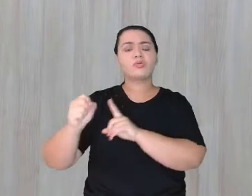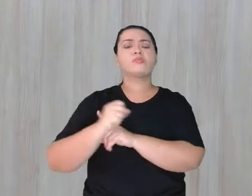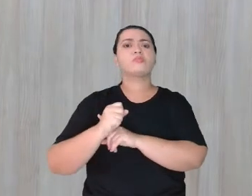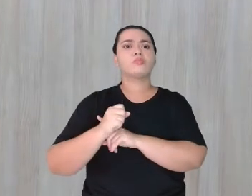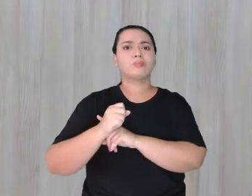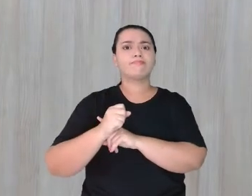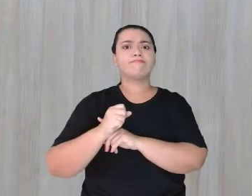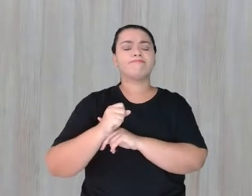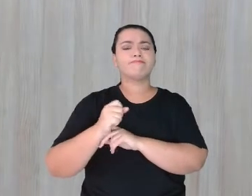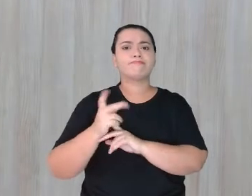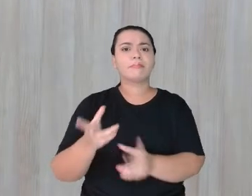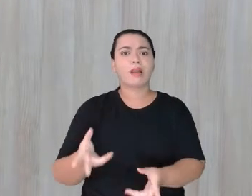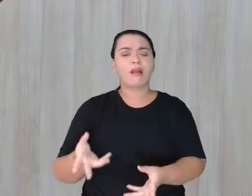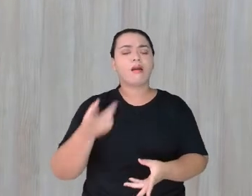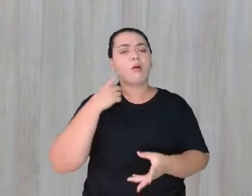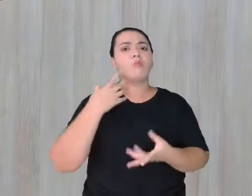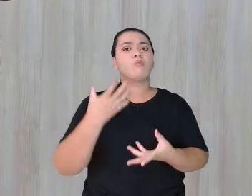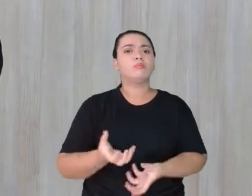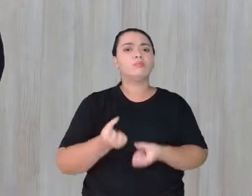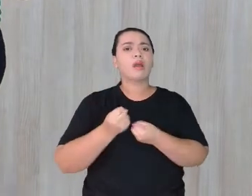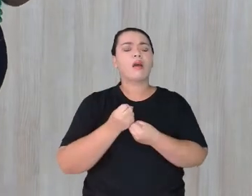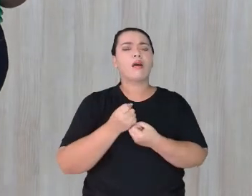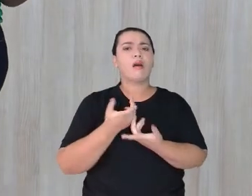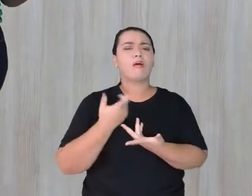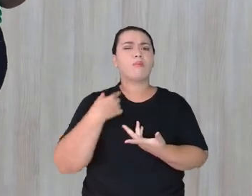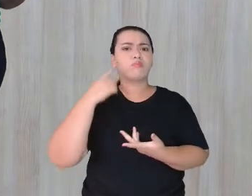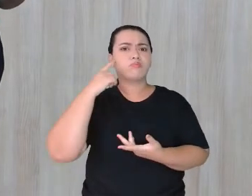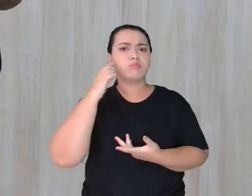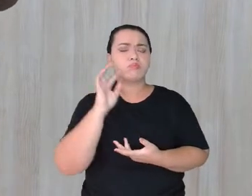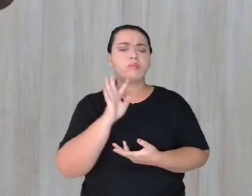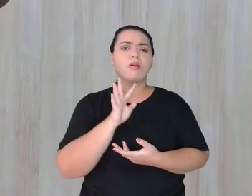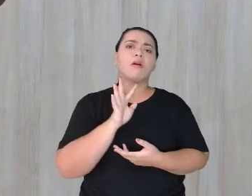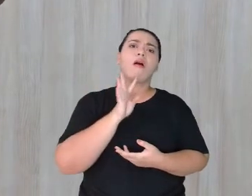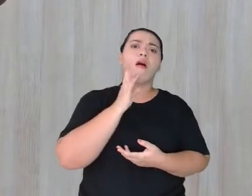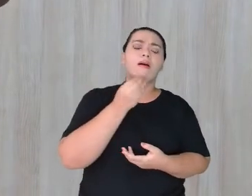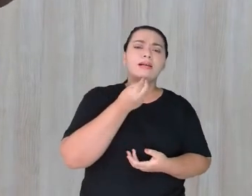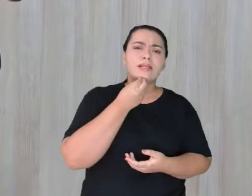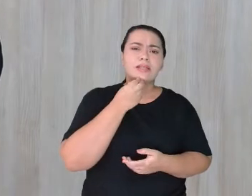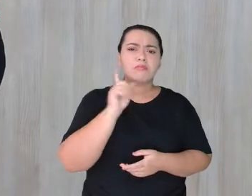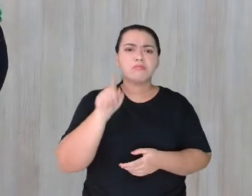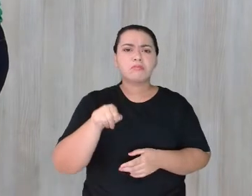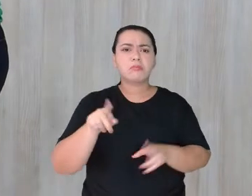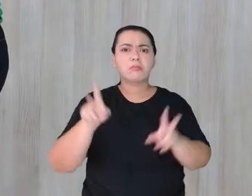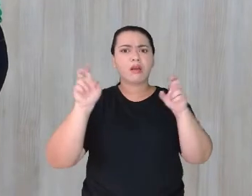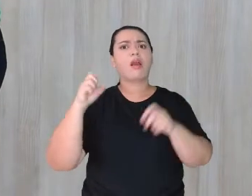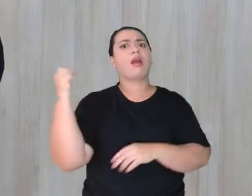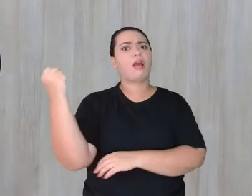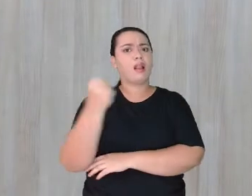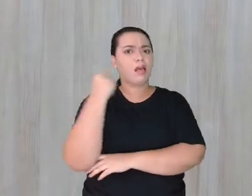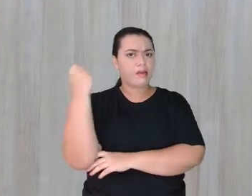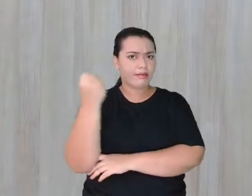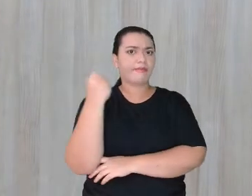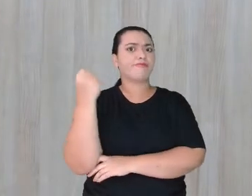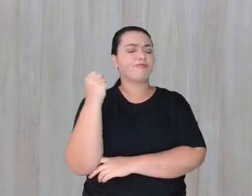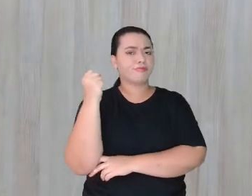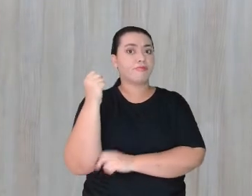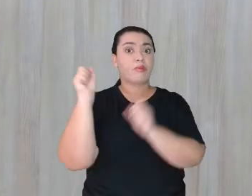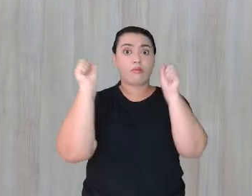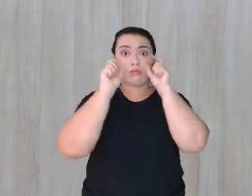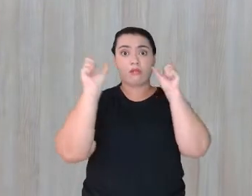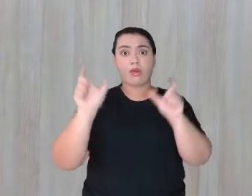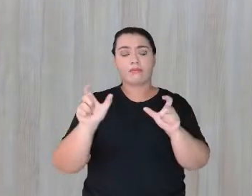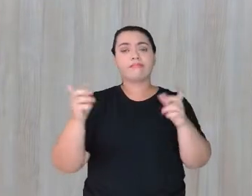toma partido daquele e toma conhecimento daquele tema. Então, é muito grave, é muito alarmante às vezes,